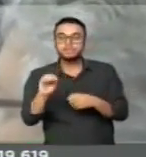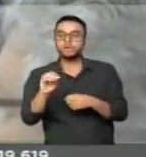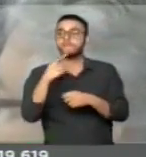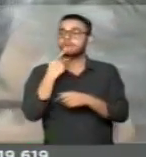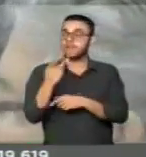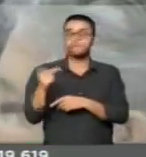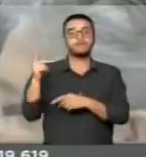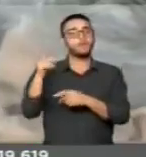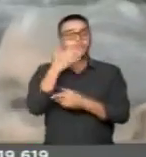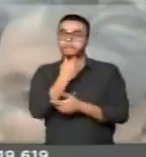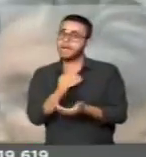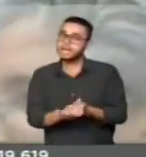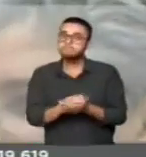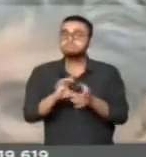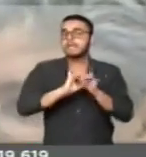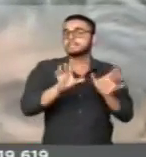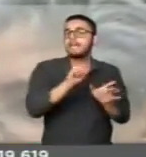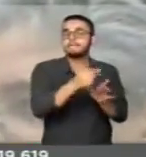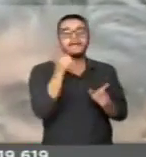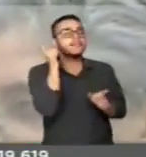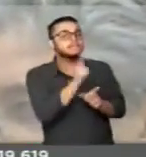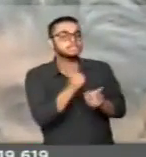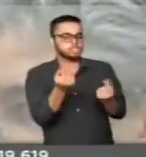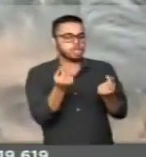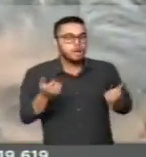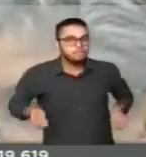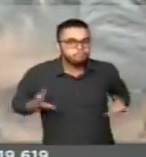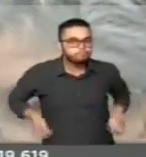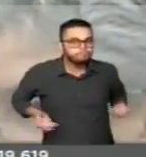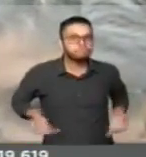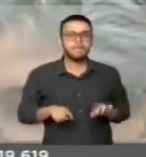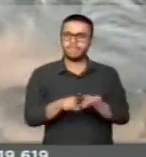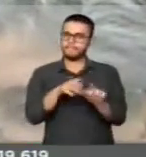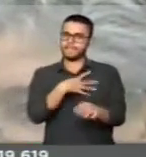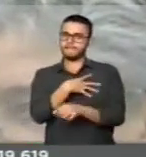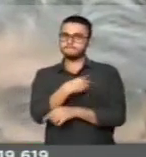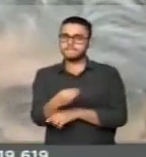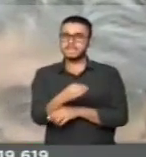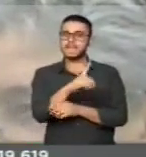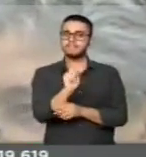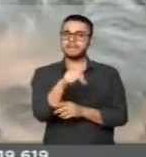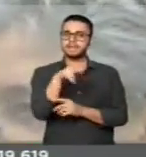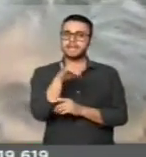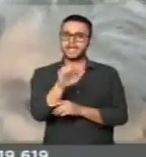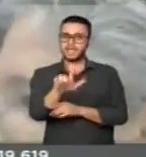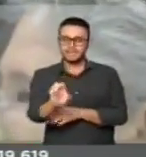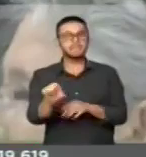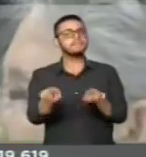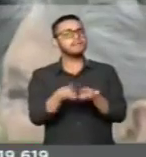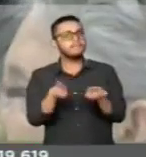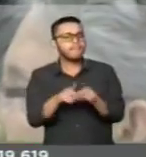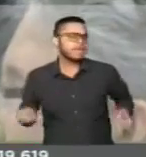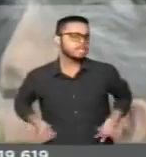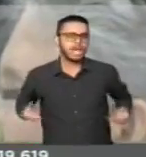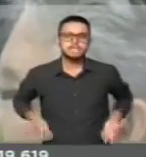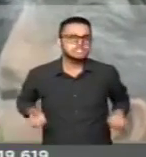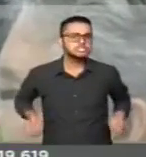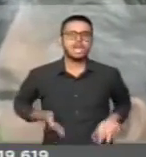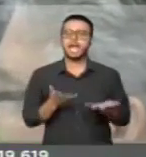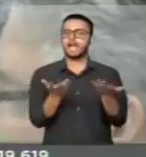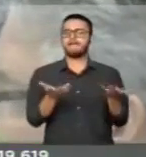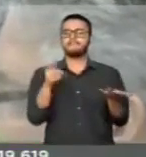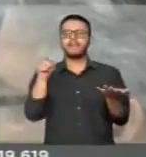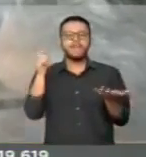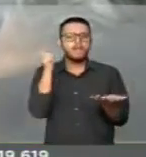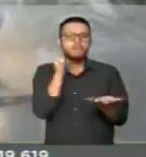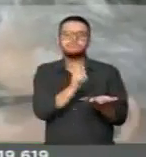fazia no exterior, semelhança ao que disse sua filha Daniele, que os gastos com luxos e que ela deveria ter no exterior eram autorizados pelo seu pai, que ela não